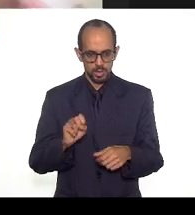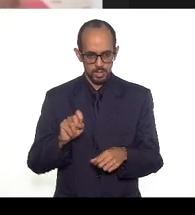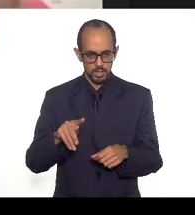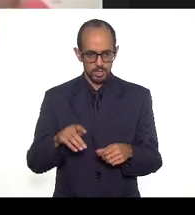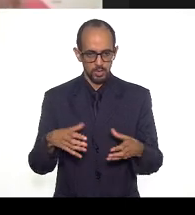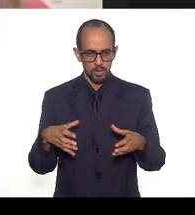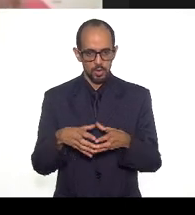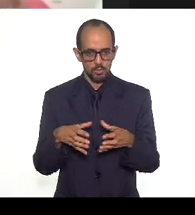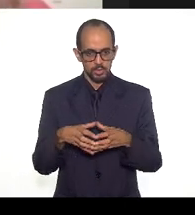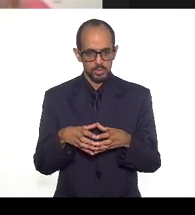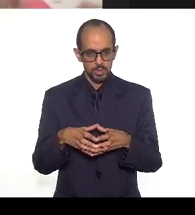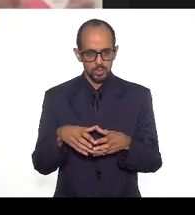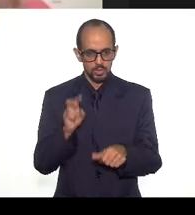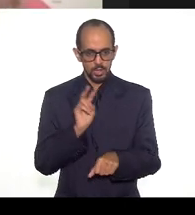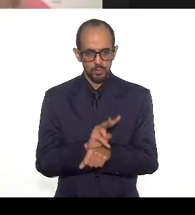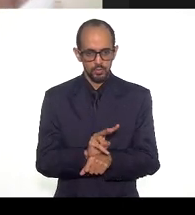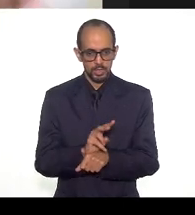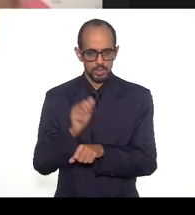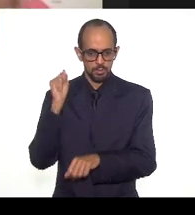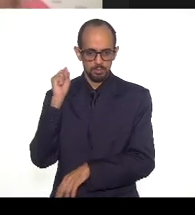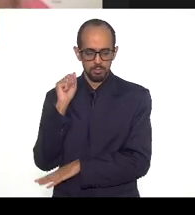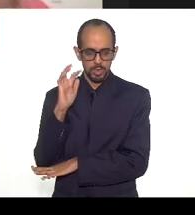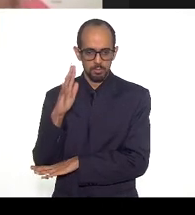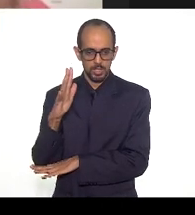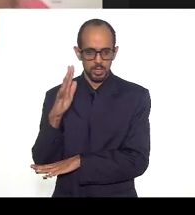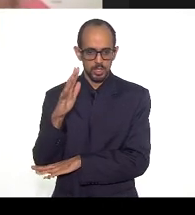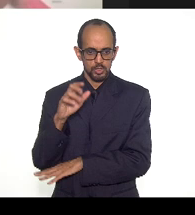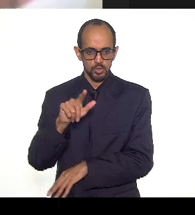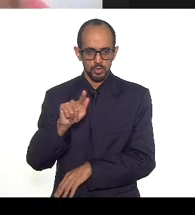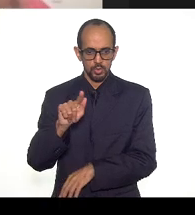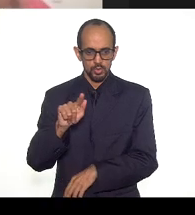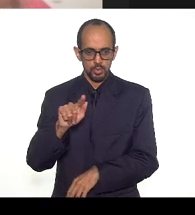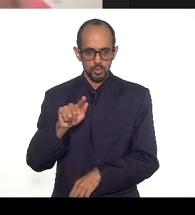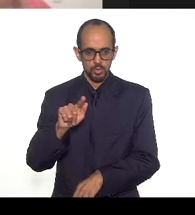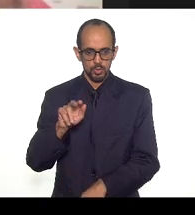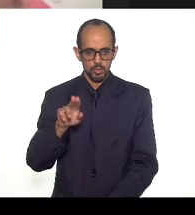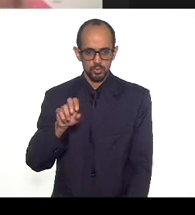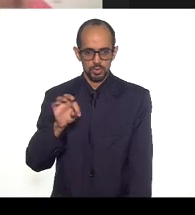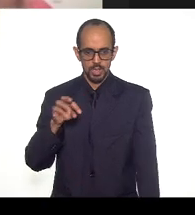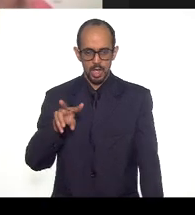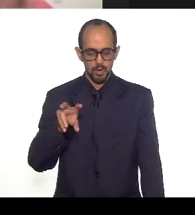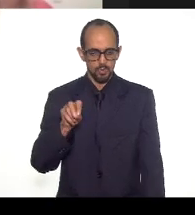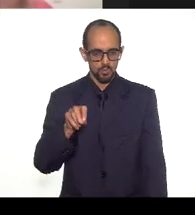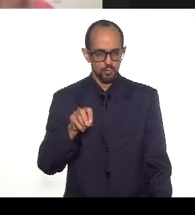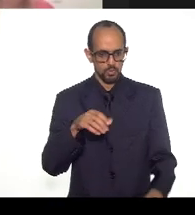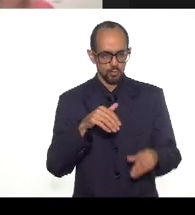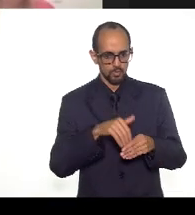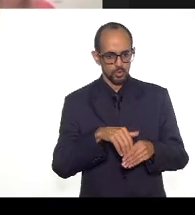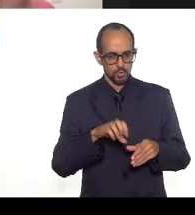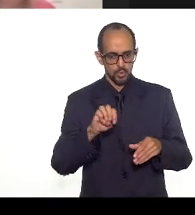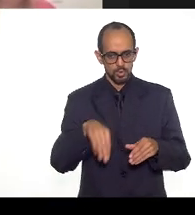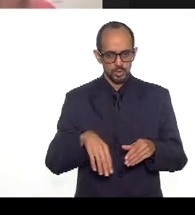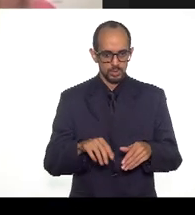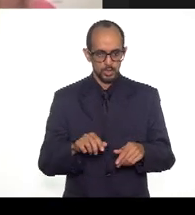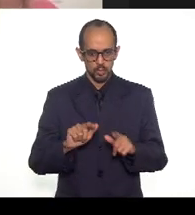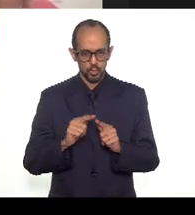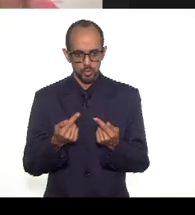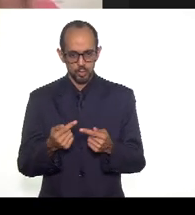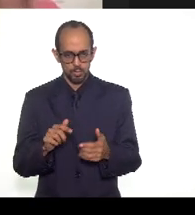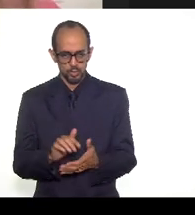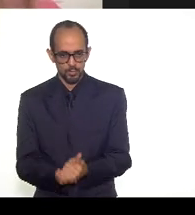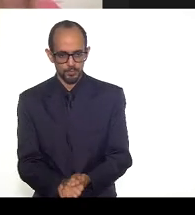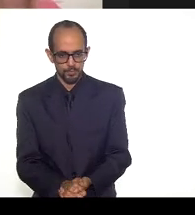deputado Gustavo Schmidt já emitiu parecer favorável no grupo. pela Comissão de Saneamento Ambiental, deputada